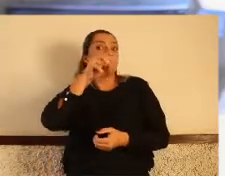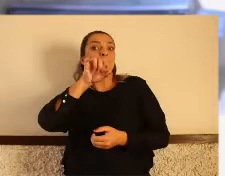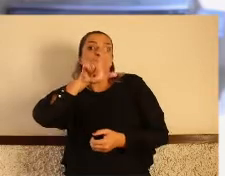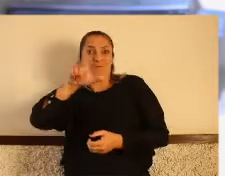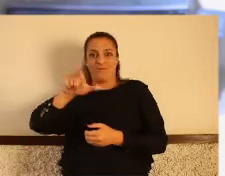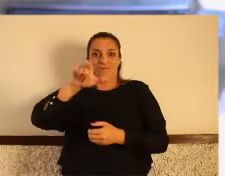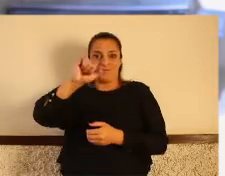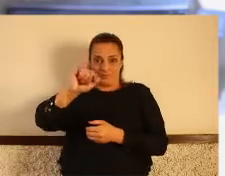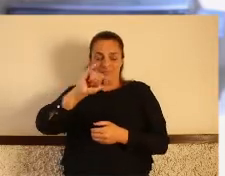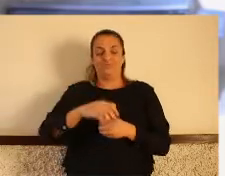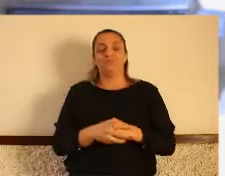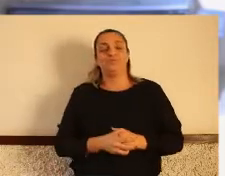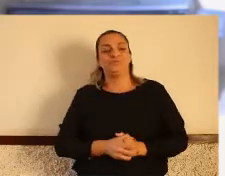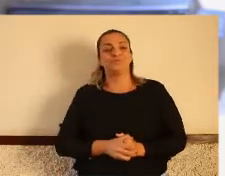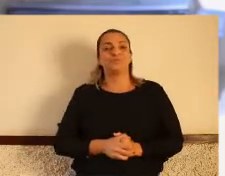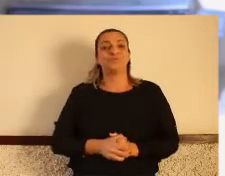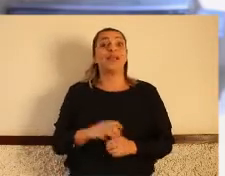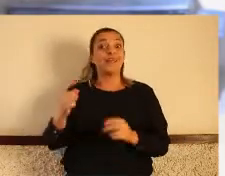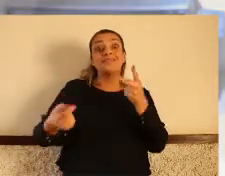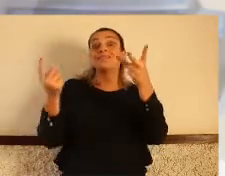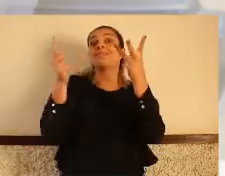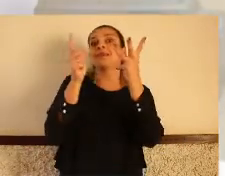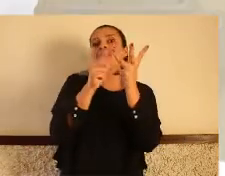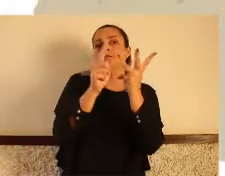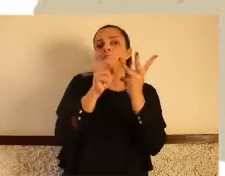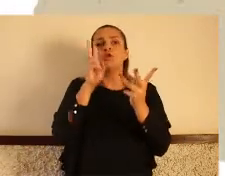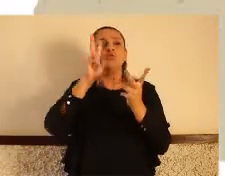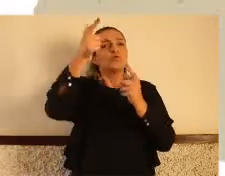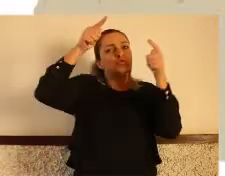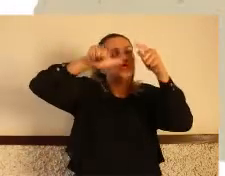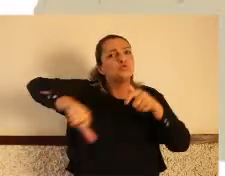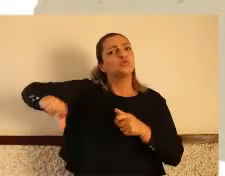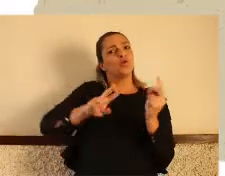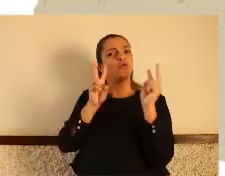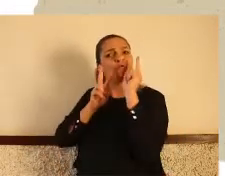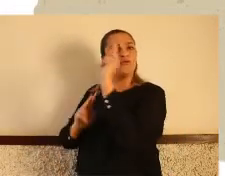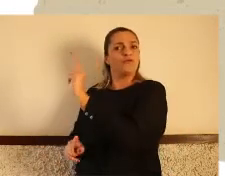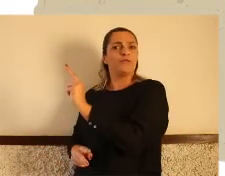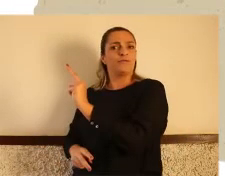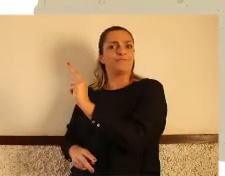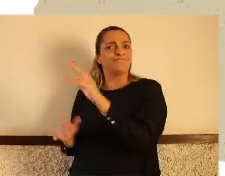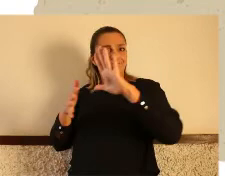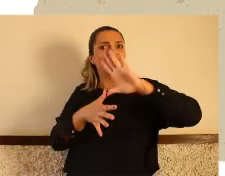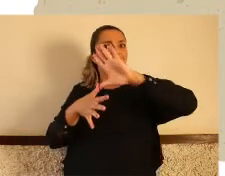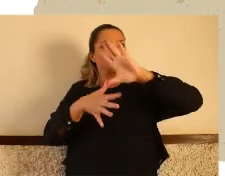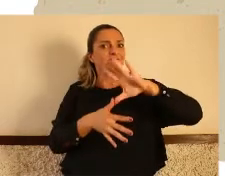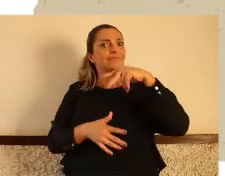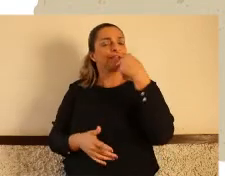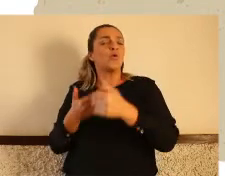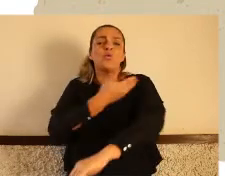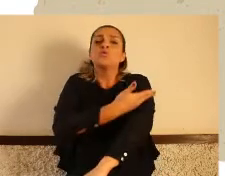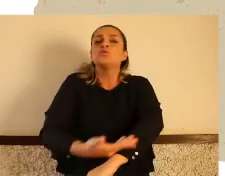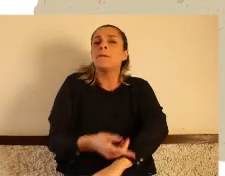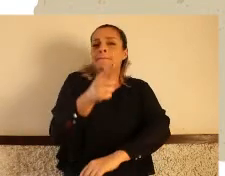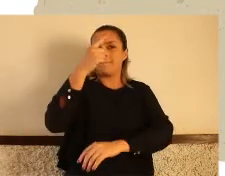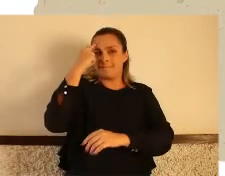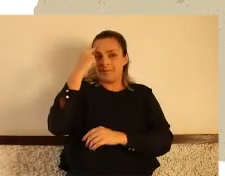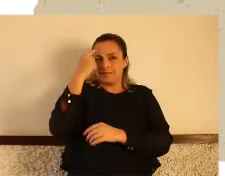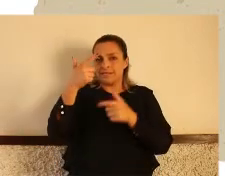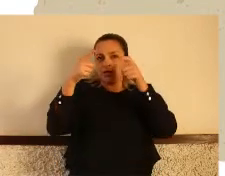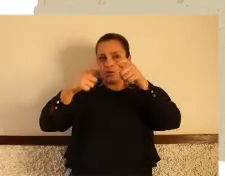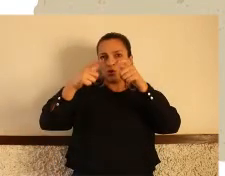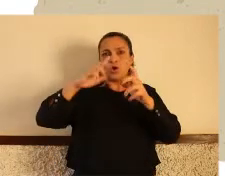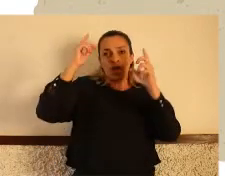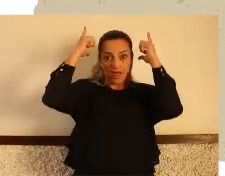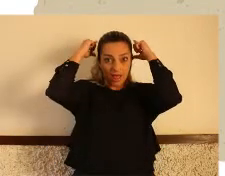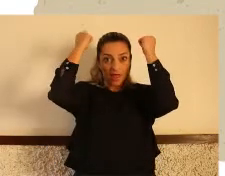terceira característica, deem uma nova olhada no mapa. Eu costumo dizer sempre que, quando pensarem no território grego, pensem